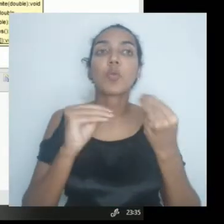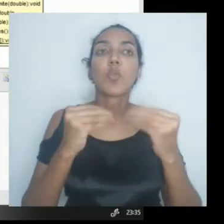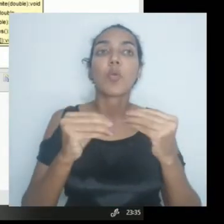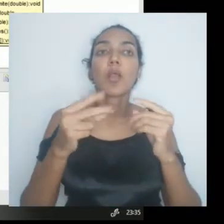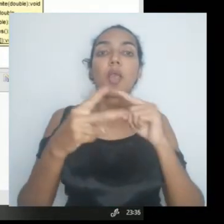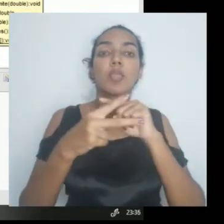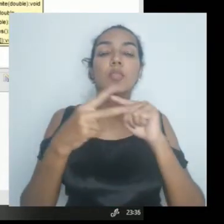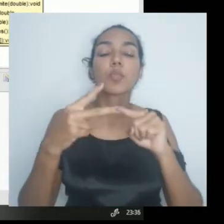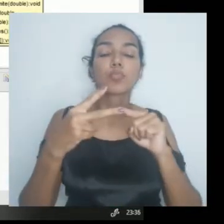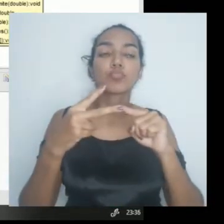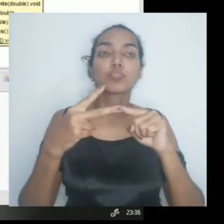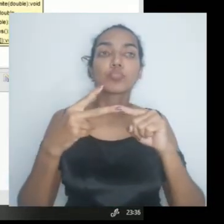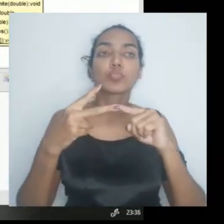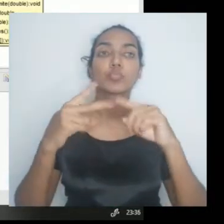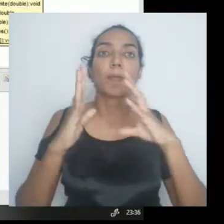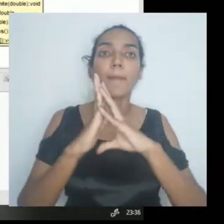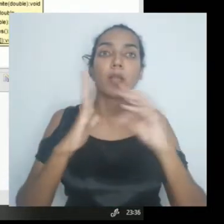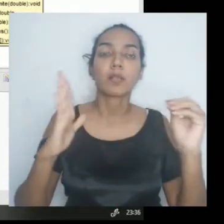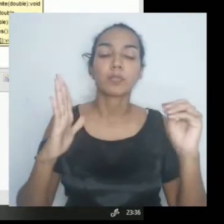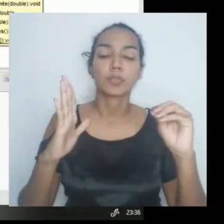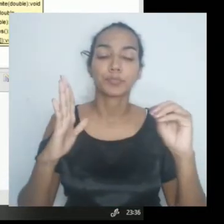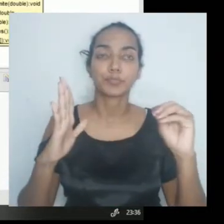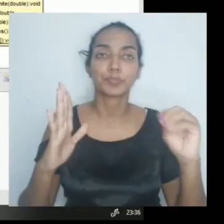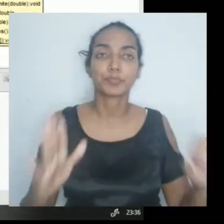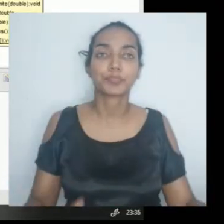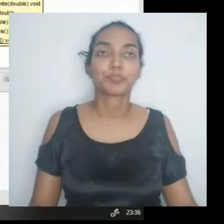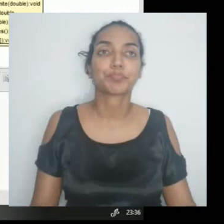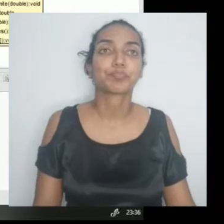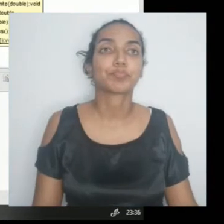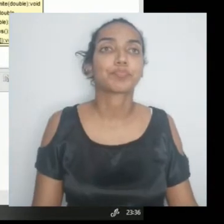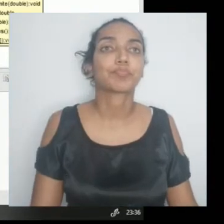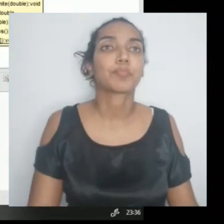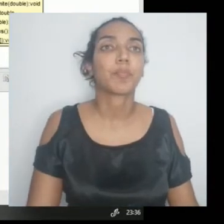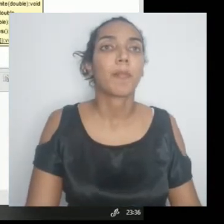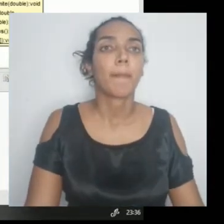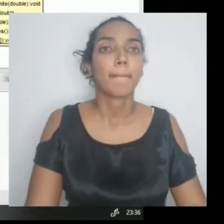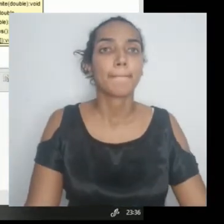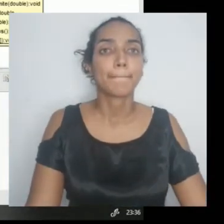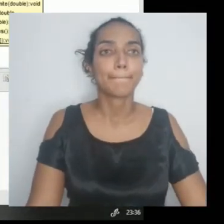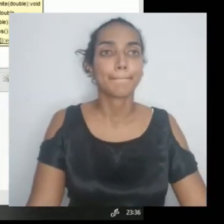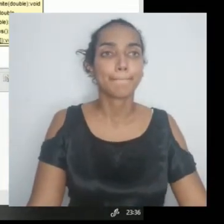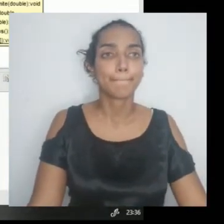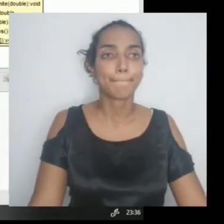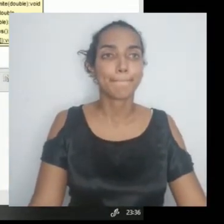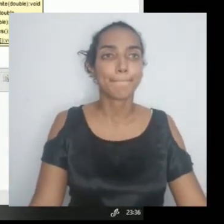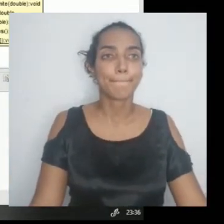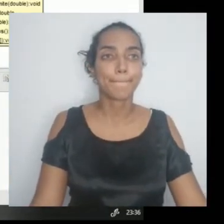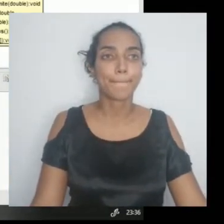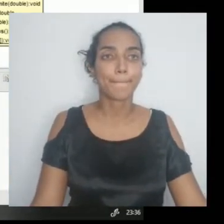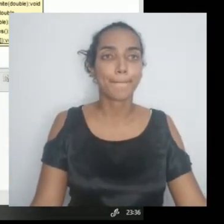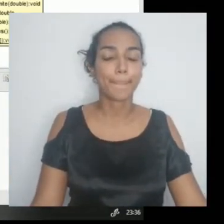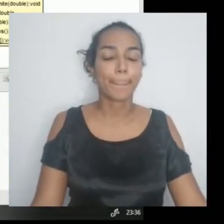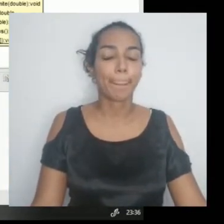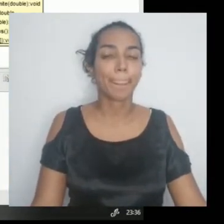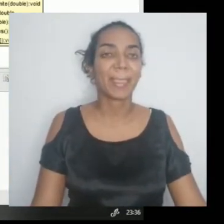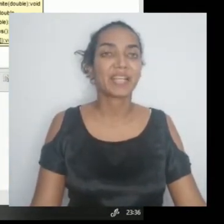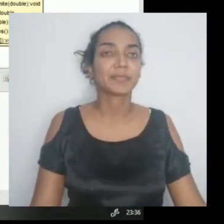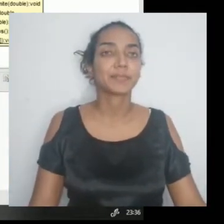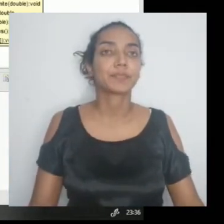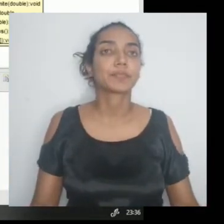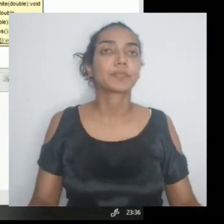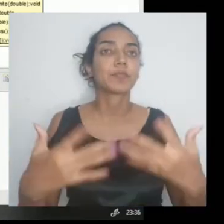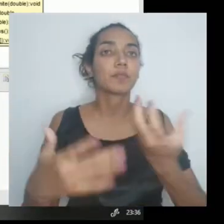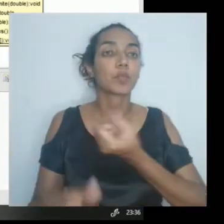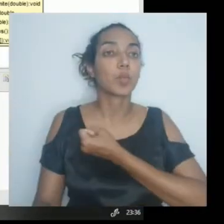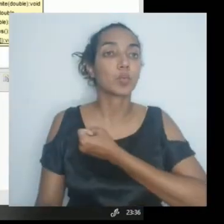O construtor da classe conta aqui tem dois parâmetros, certo? Então, eu estou repassando o número que eu recebi da poupança